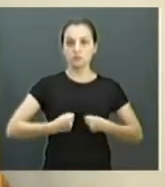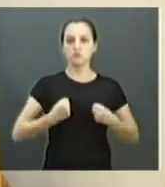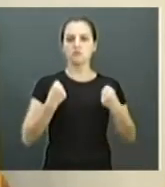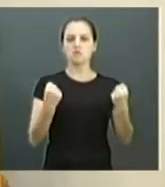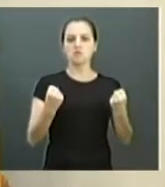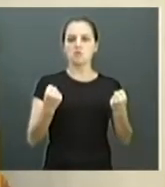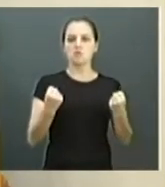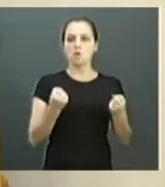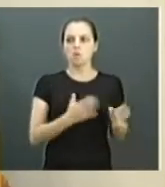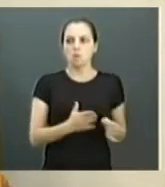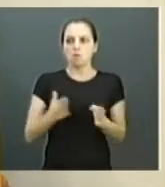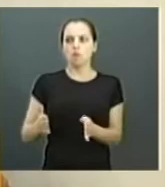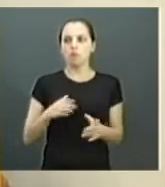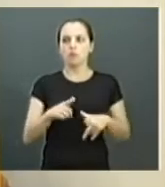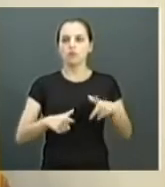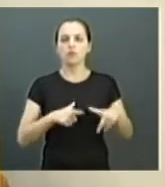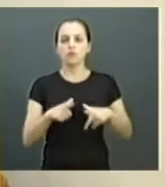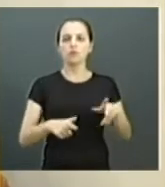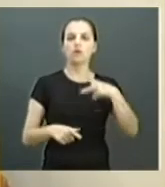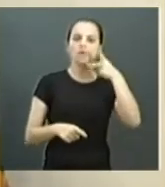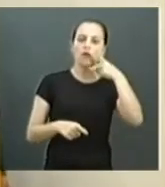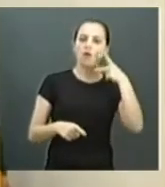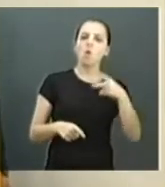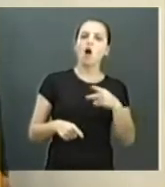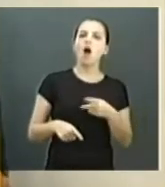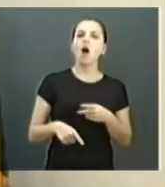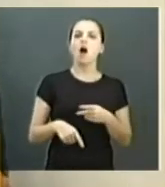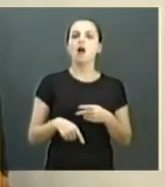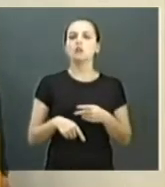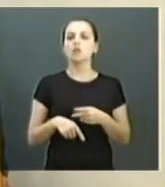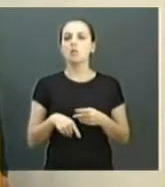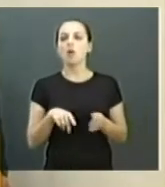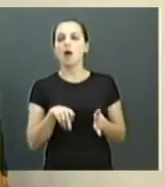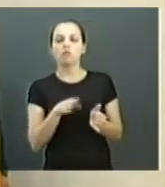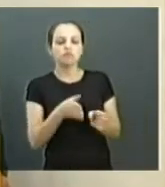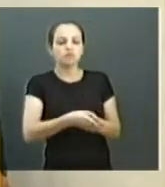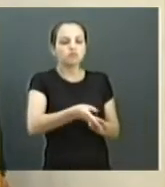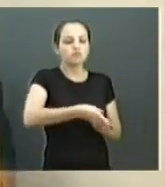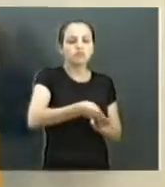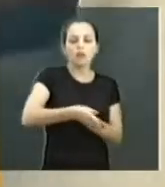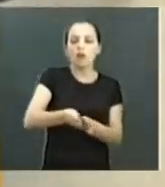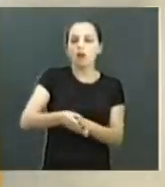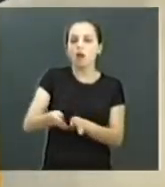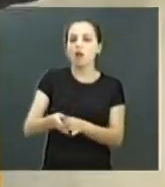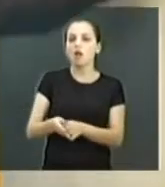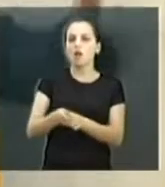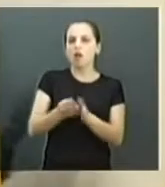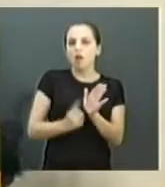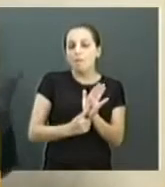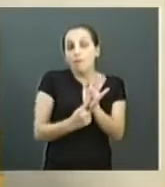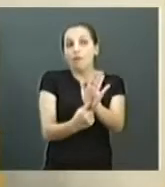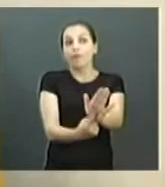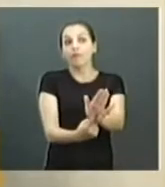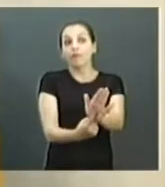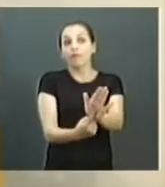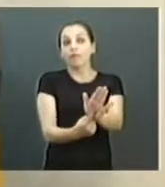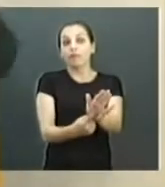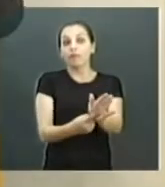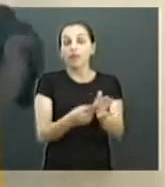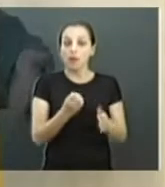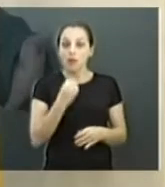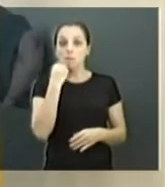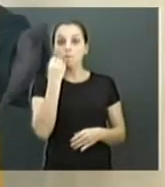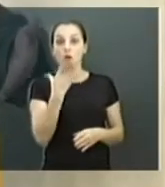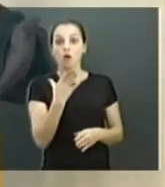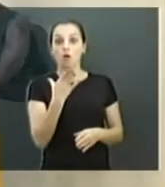mandato de cada vereador, para instruir, até para orientar, para levar a imagem positiva para a população, posta